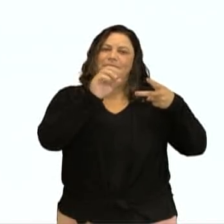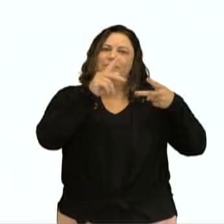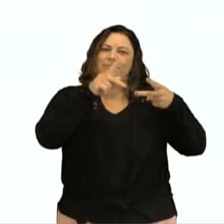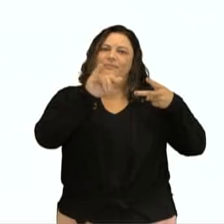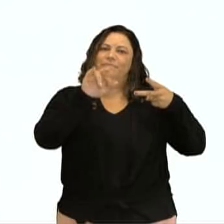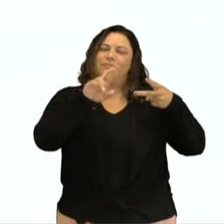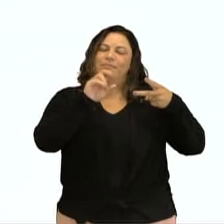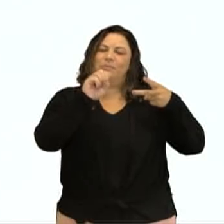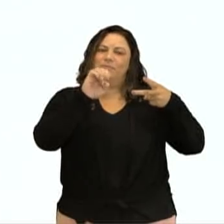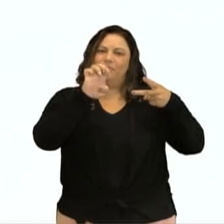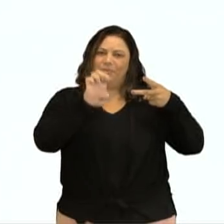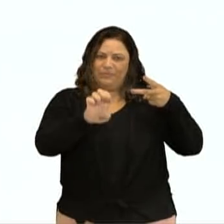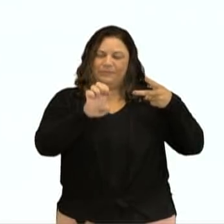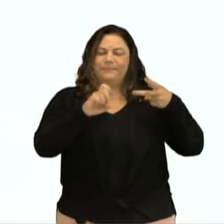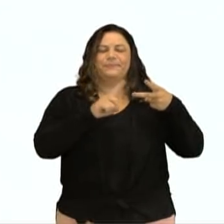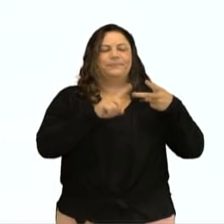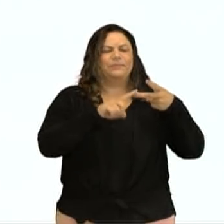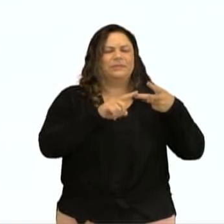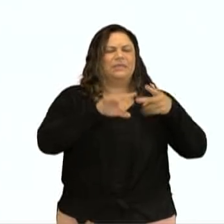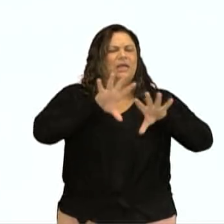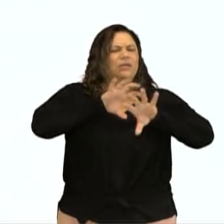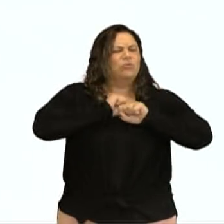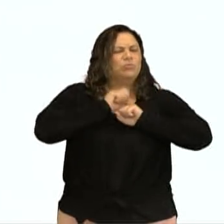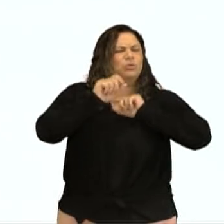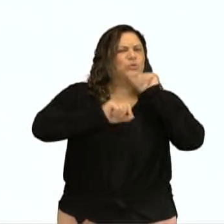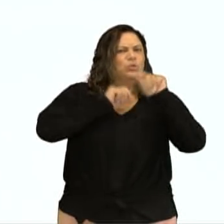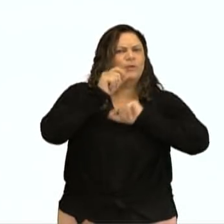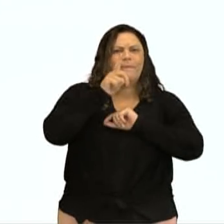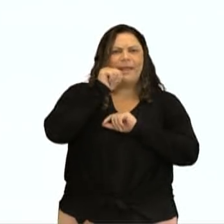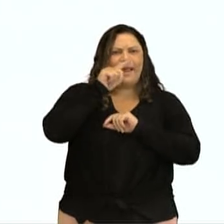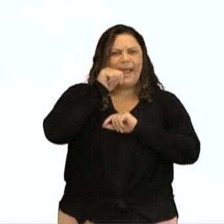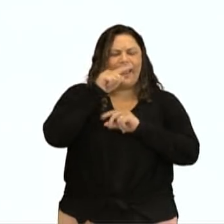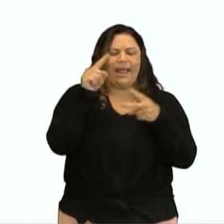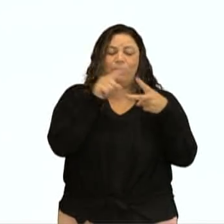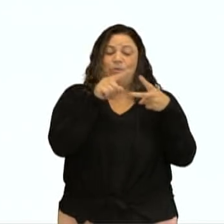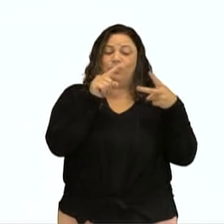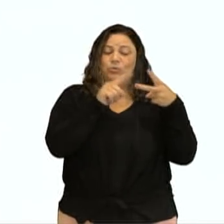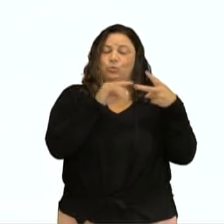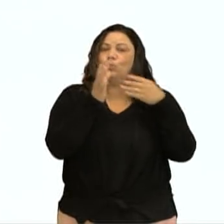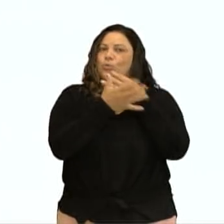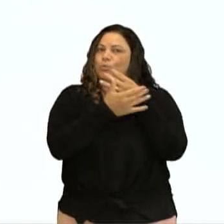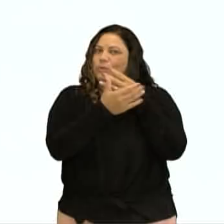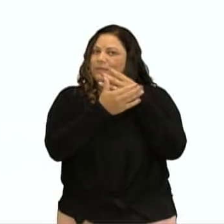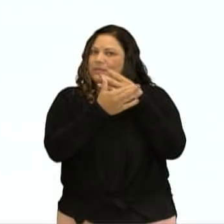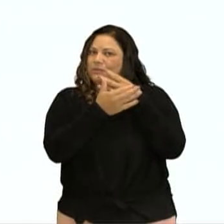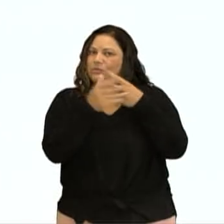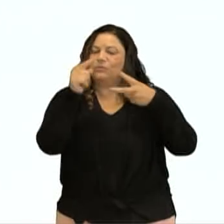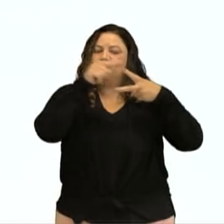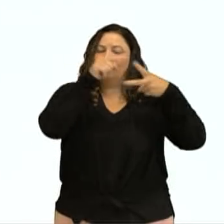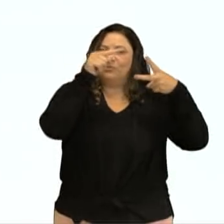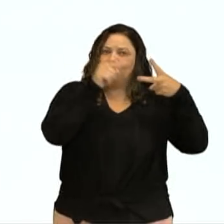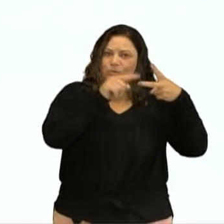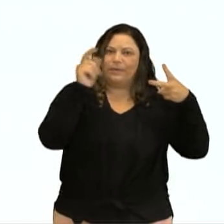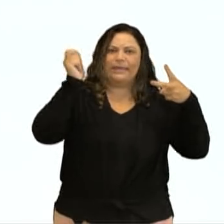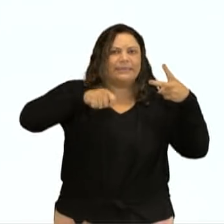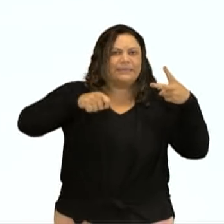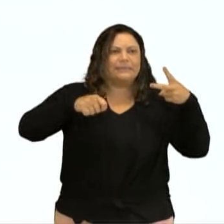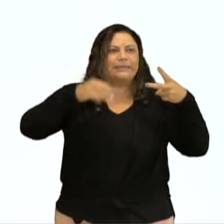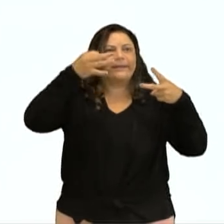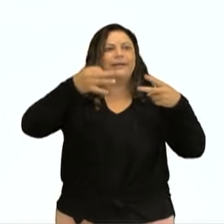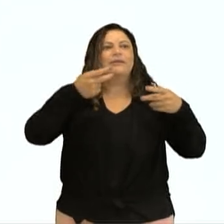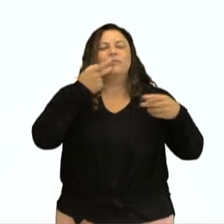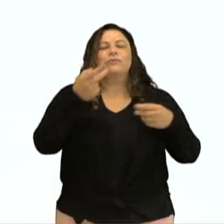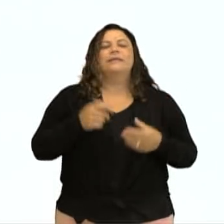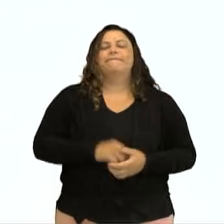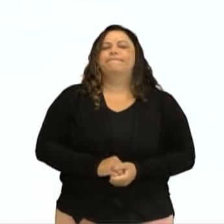afirmar. Então, olhem a questão. Nós estamos falando sobre duas doenças, cólera e leptospirose. Alternativa